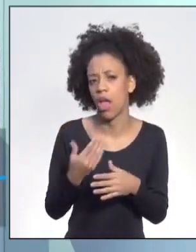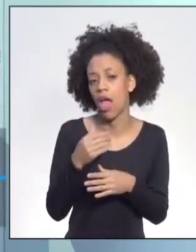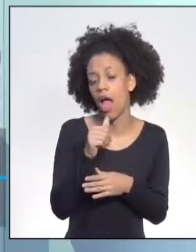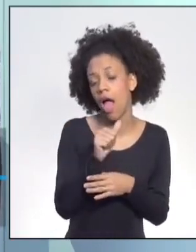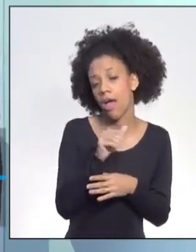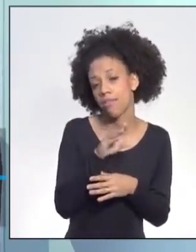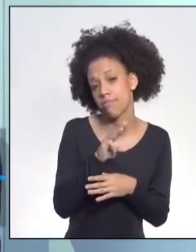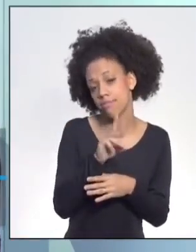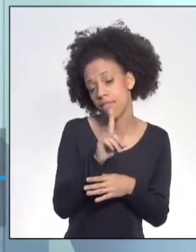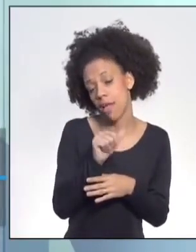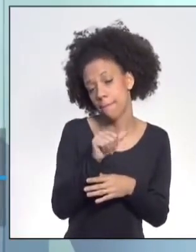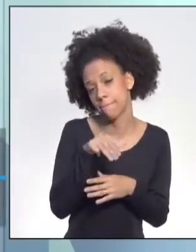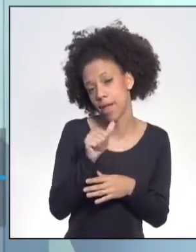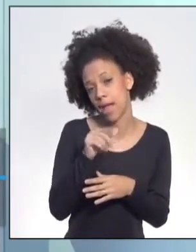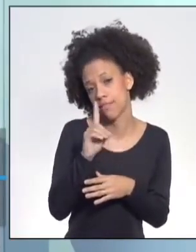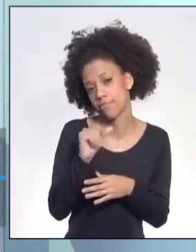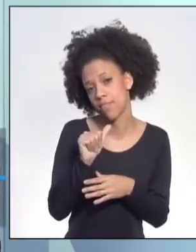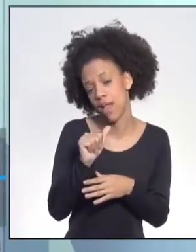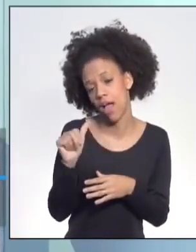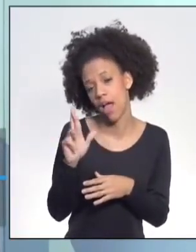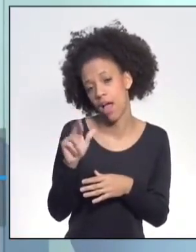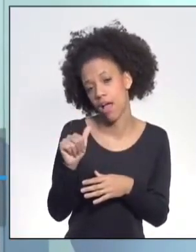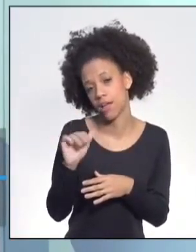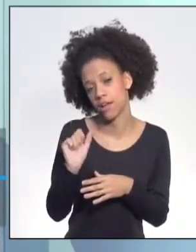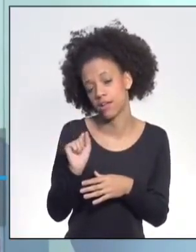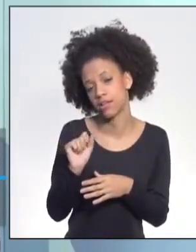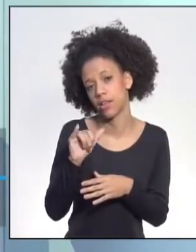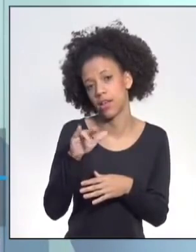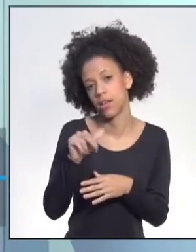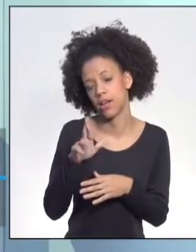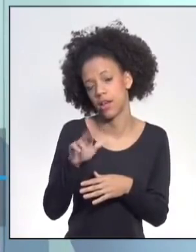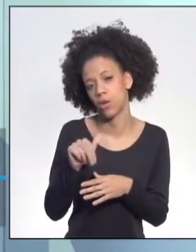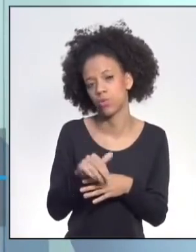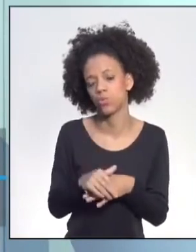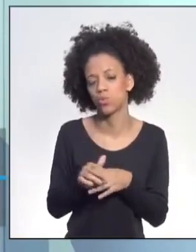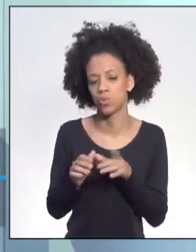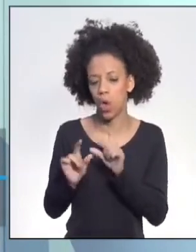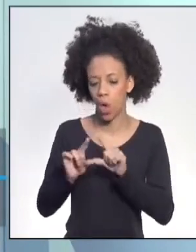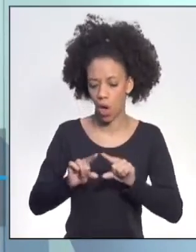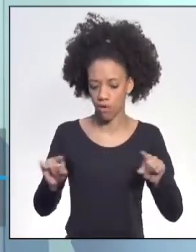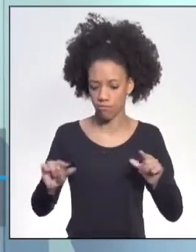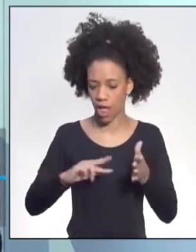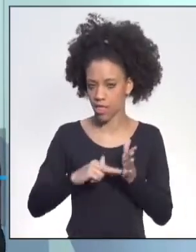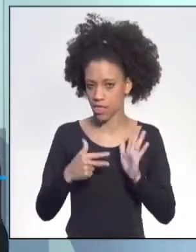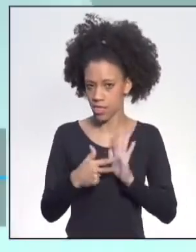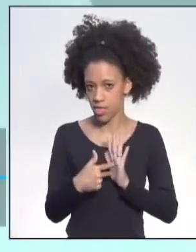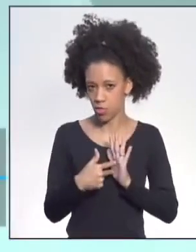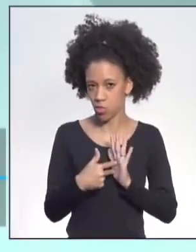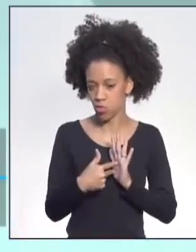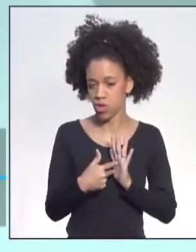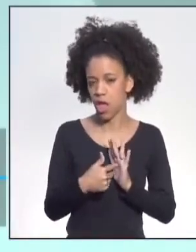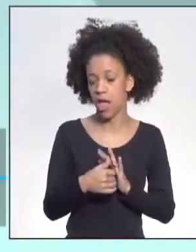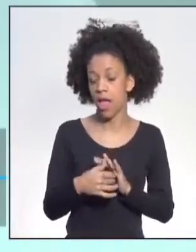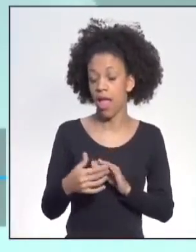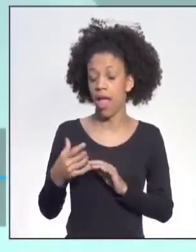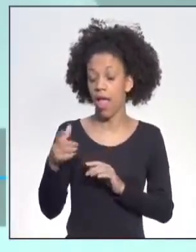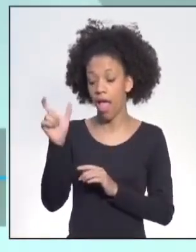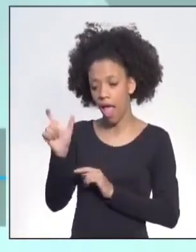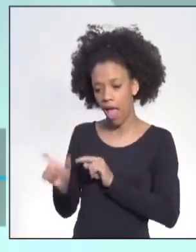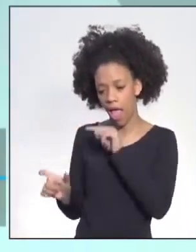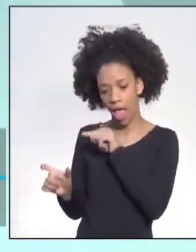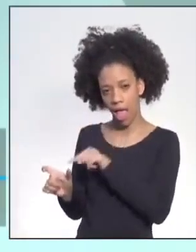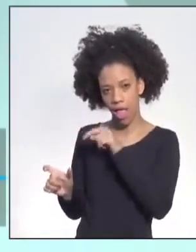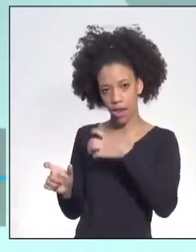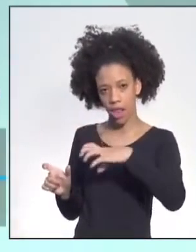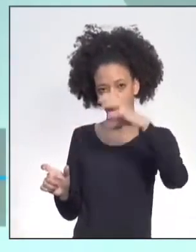Daara e Araus, eu sou Dario. Obrigada. O rei persa. Obrigada, professor Carlos.